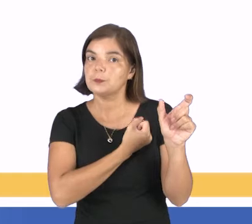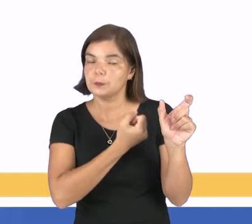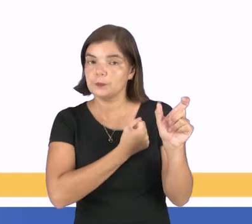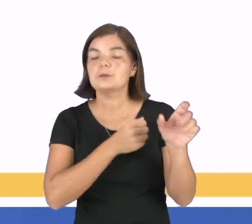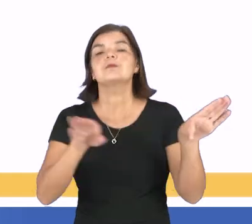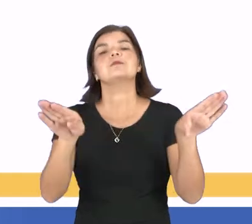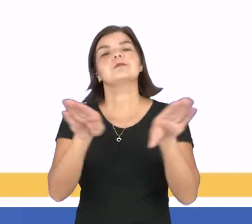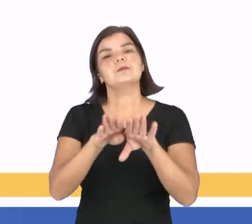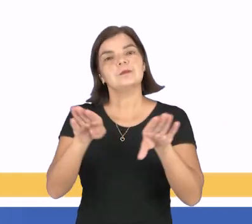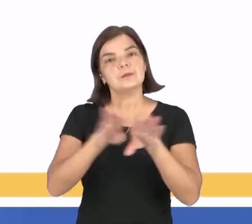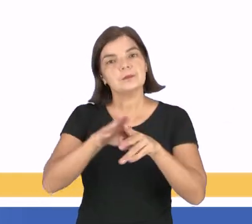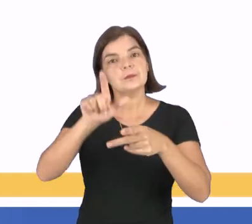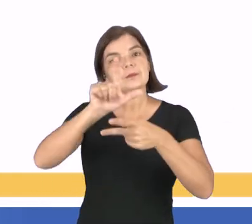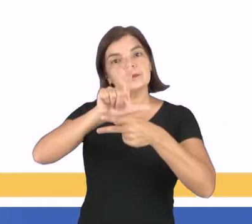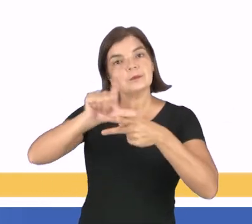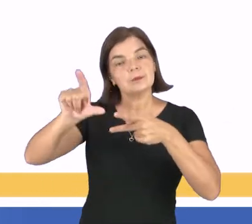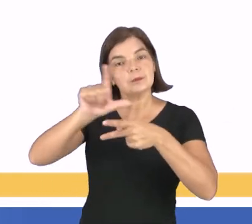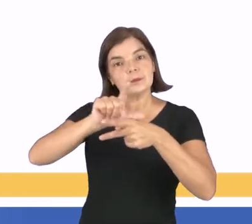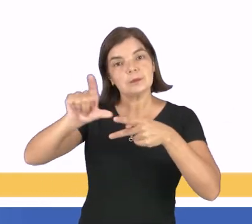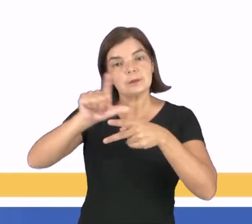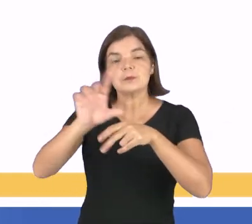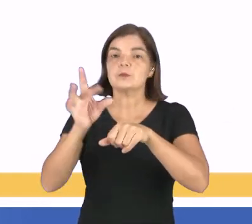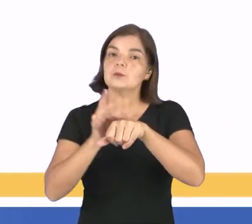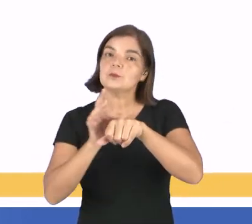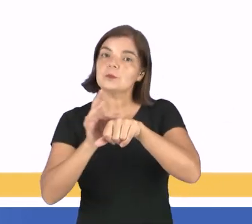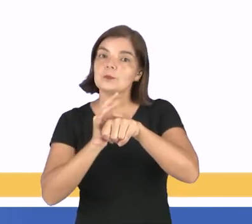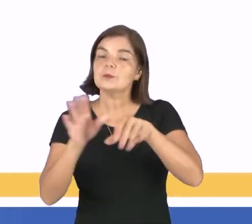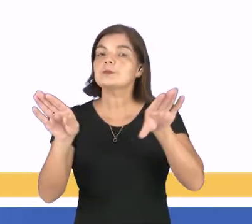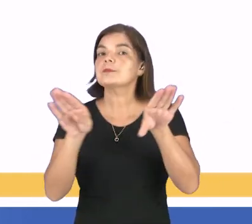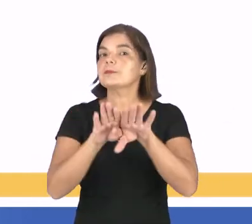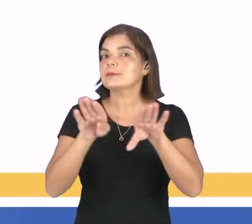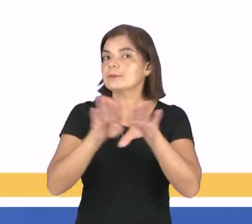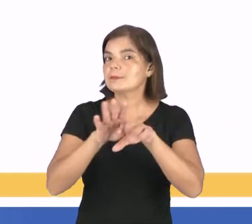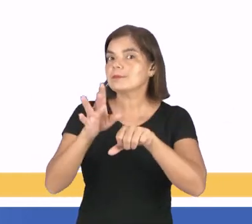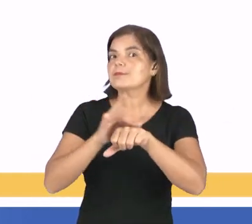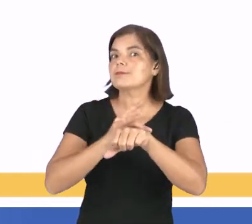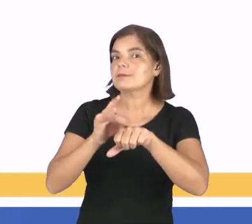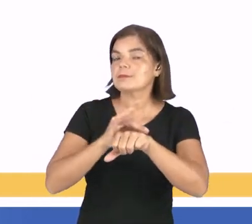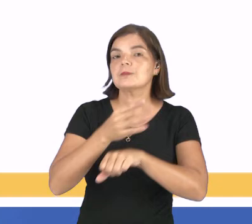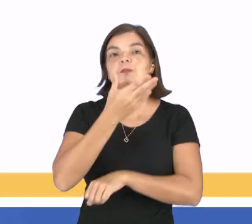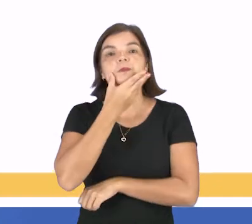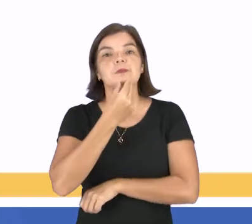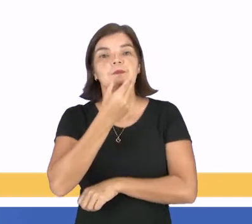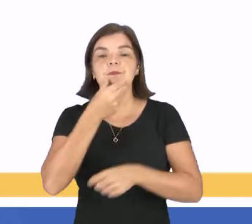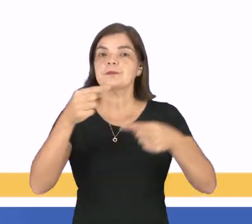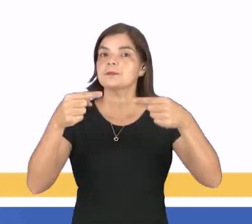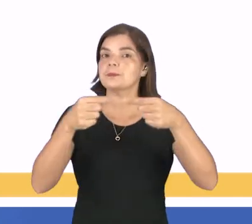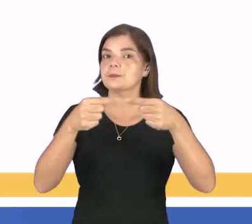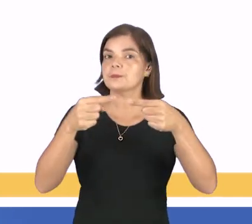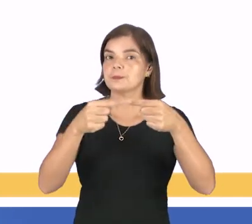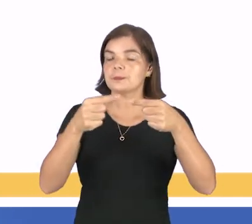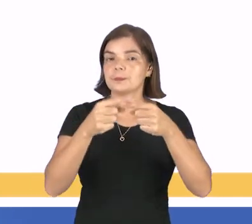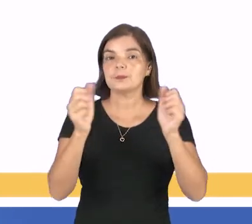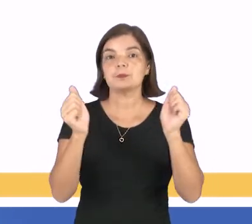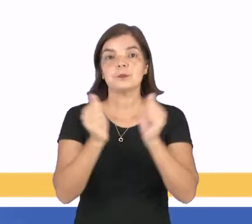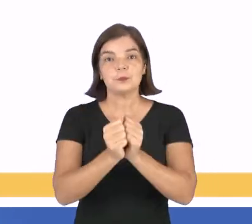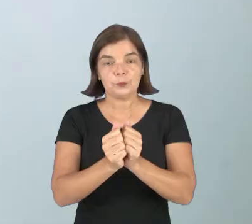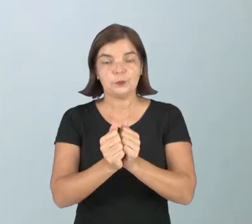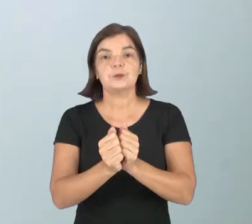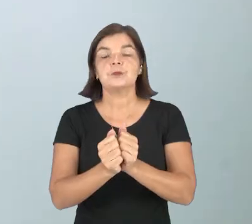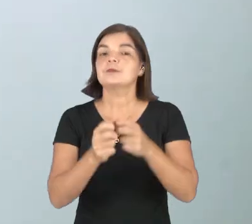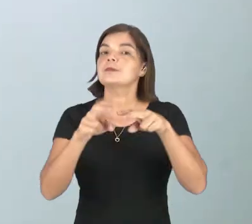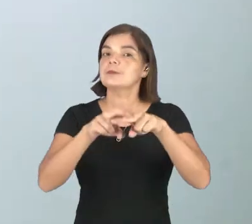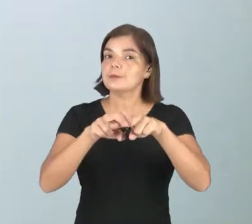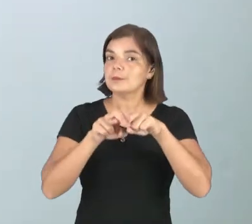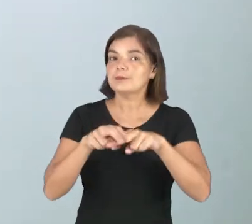no plural e pretos também está no plural e no masculino, para concordar com filhotes. É disso que se